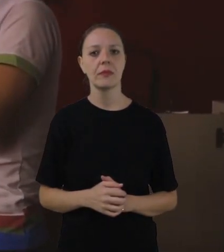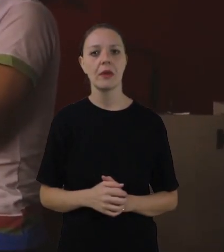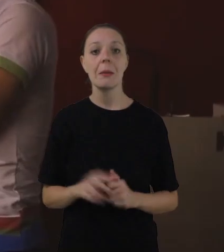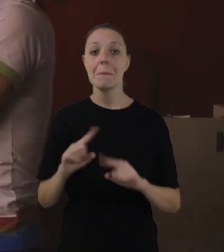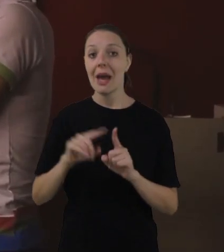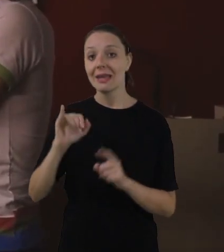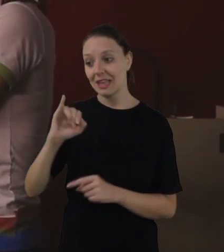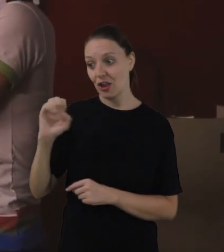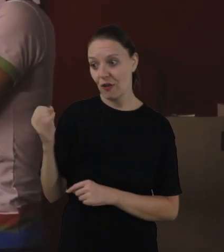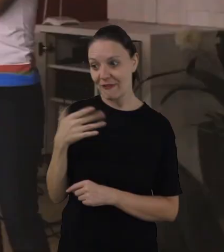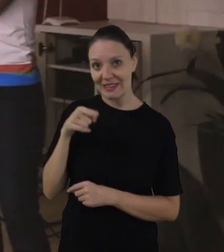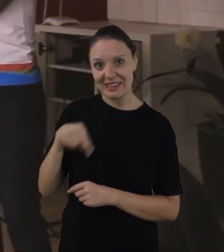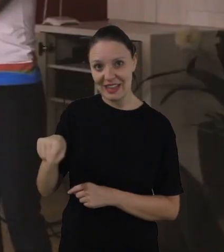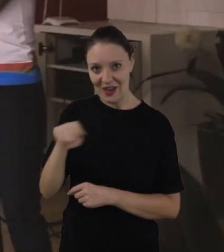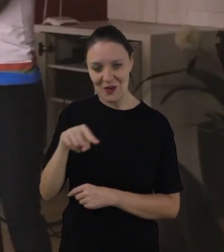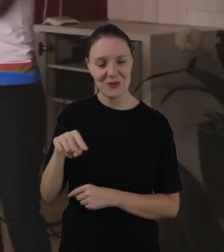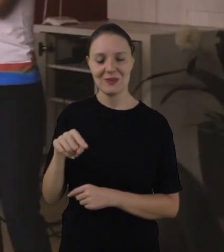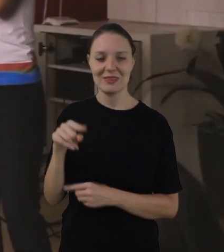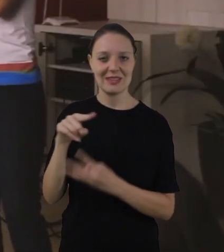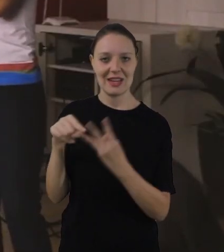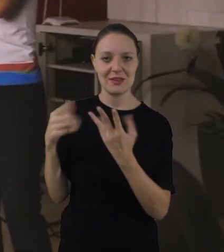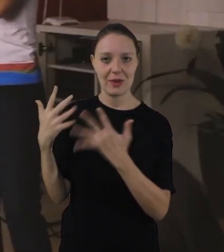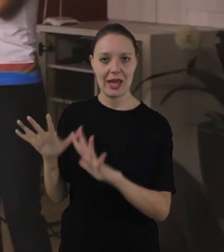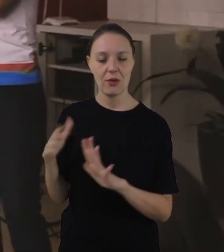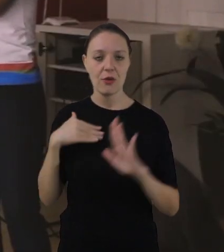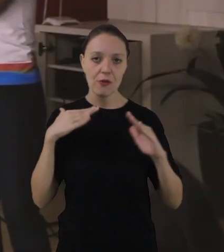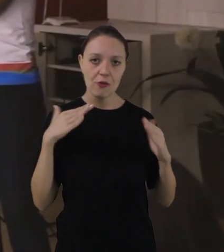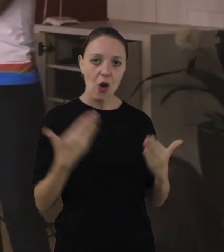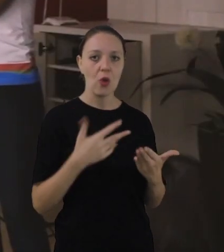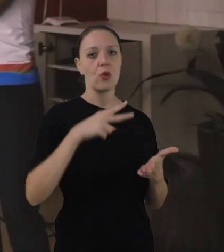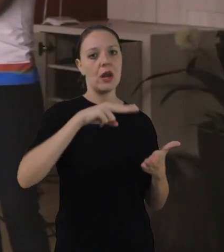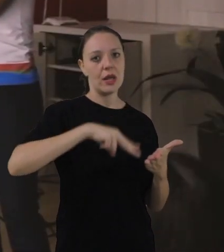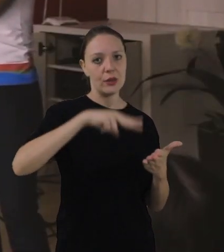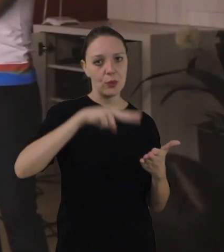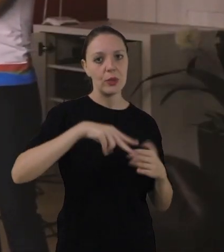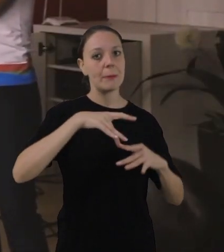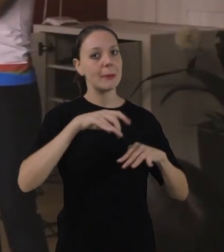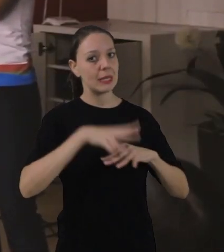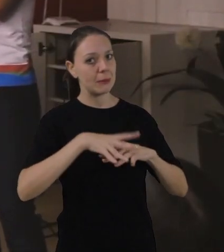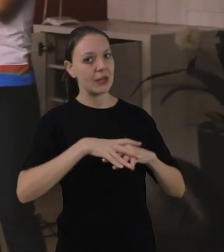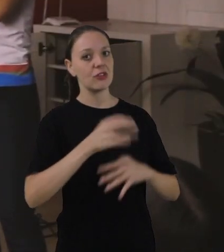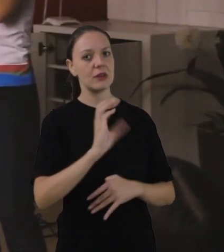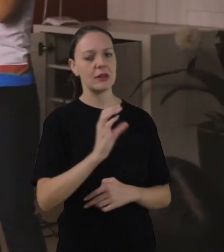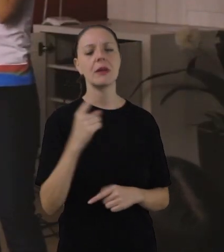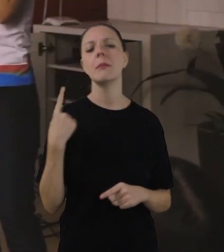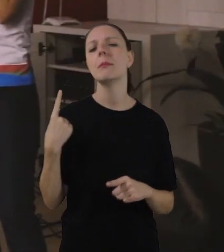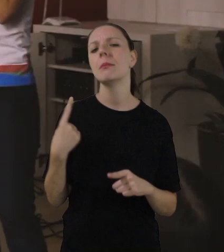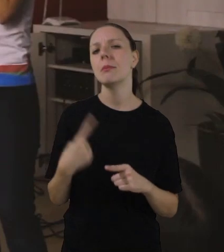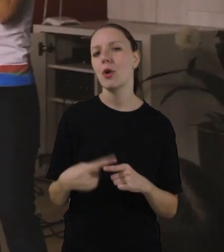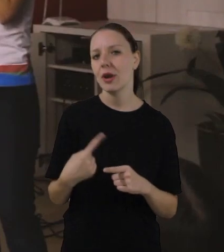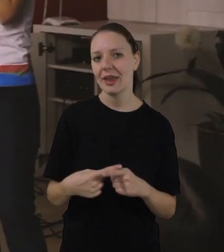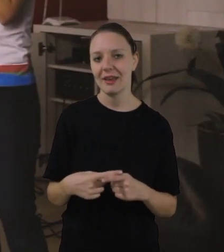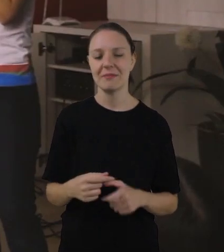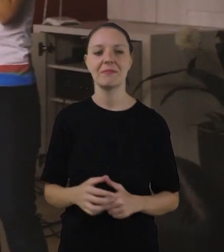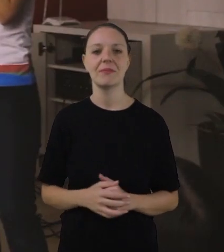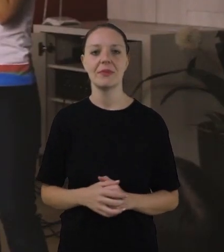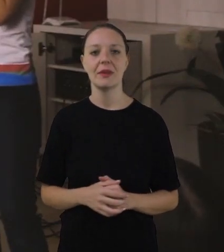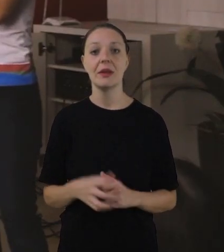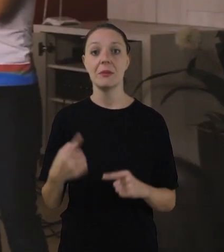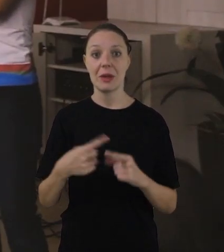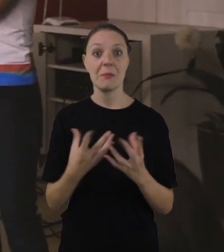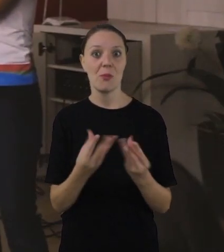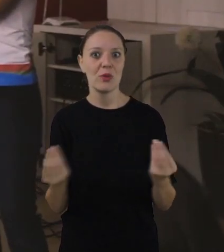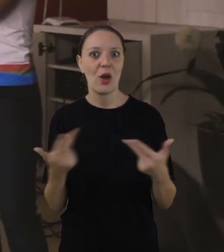inovadores que eu quero falar. Eu quero falar sobre leitura, matemática e ciências. Por que leitura, matemática e ciências? Eu fiquei me perguntando, é tanta coisa,